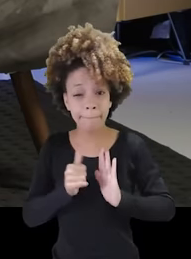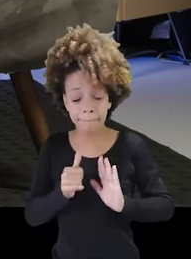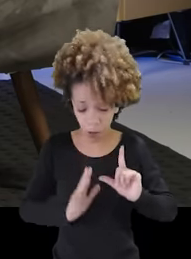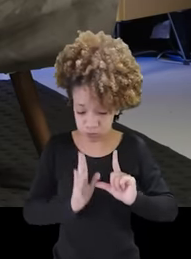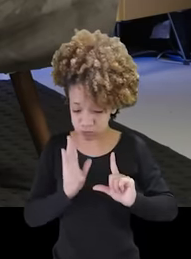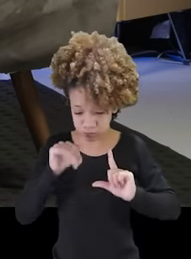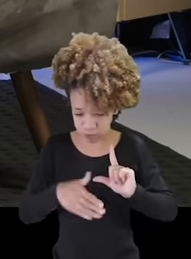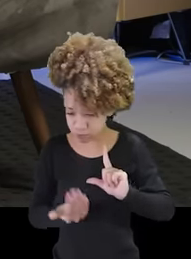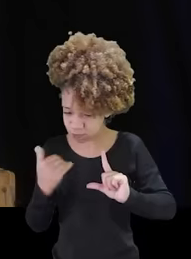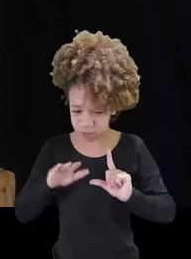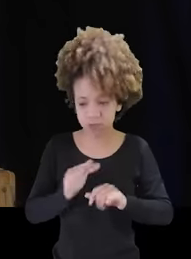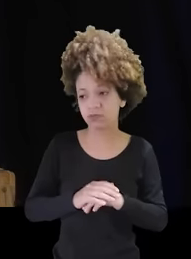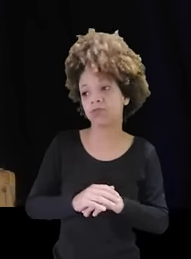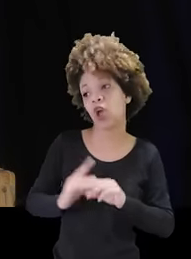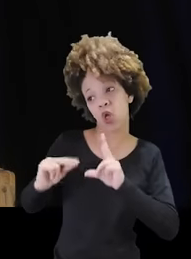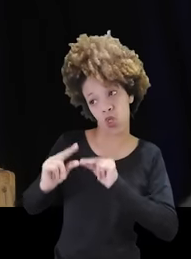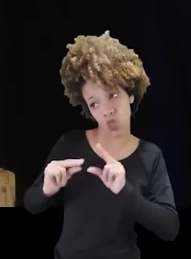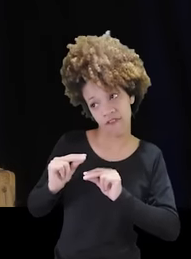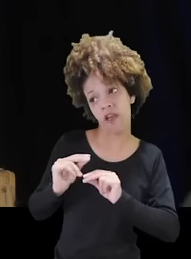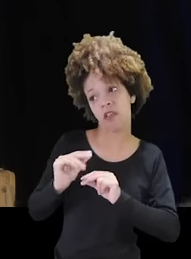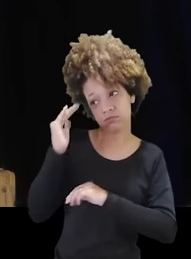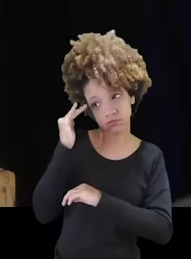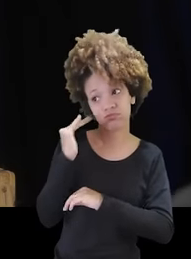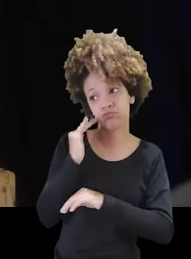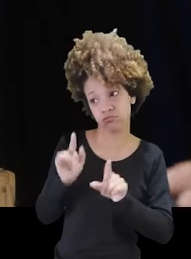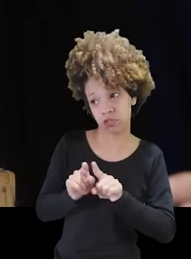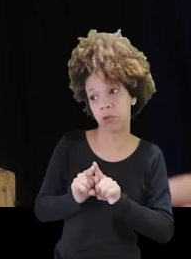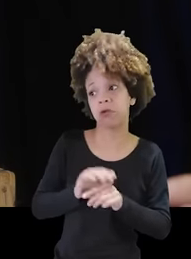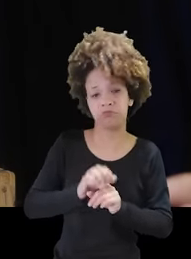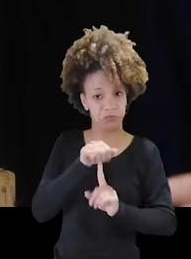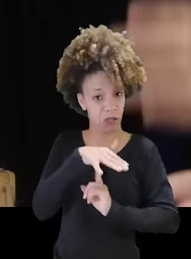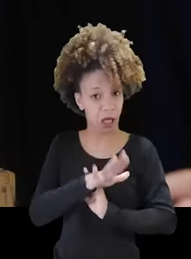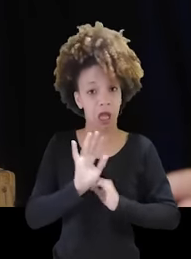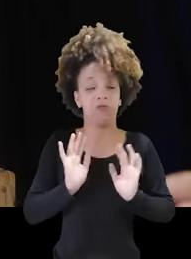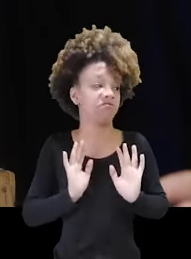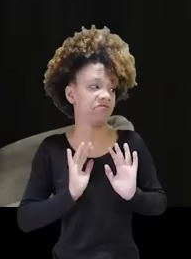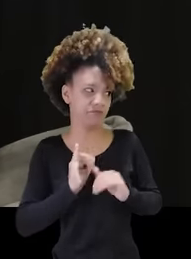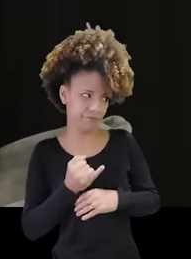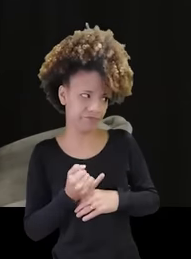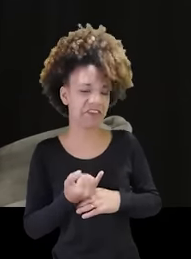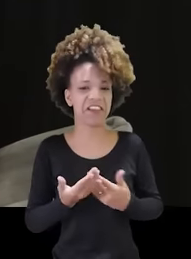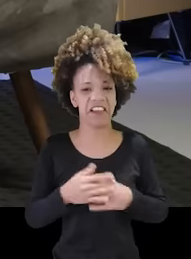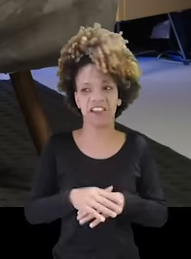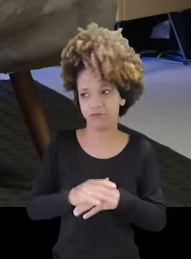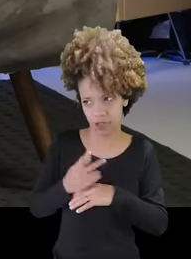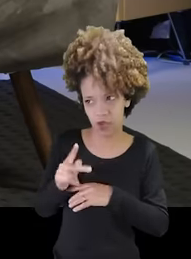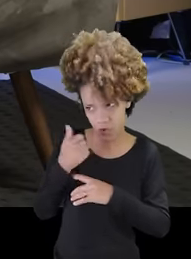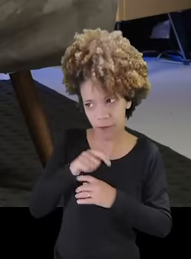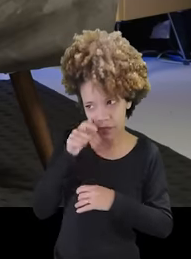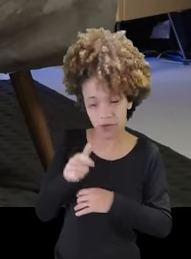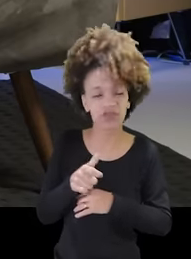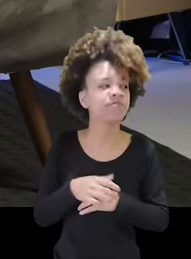a partezinha que você quer já pula o vídeo novela coreana que tá muito em alta agora bem vamos começar